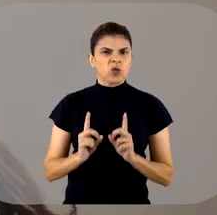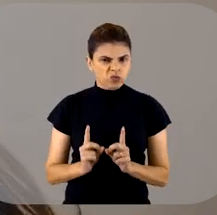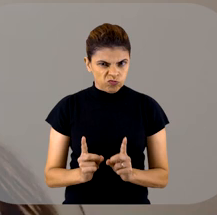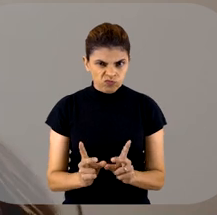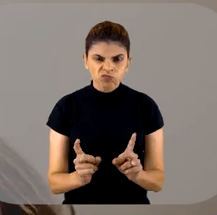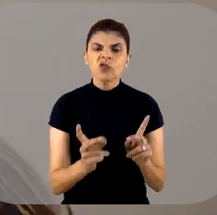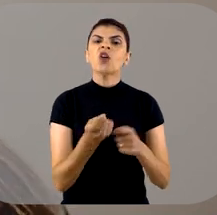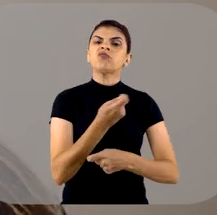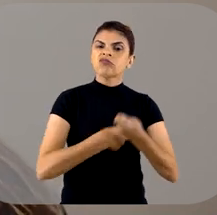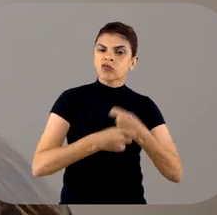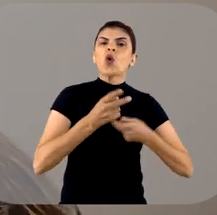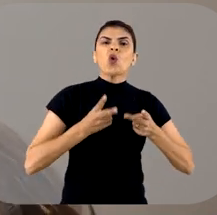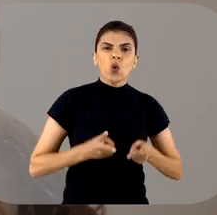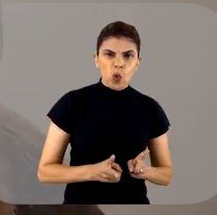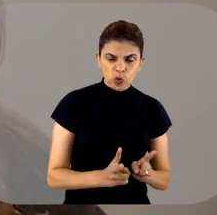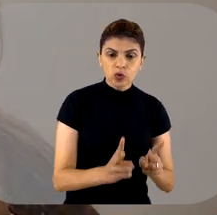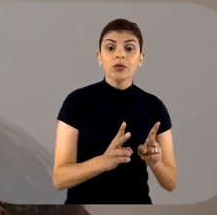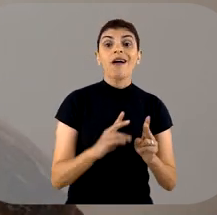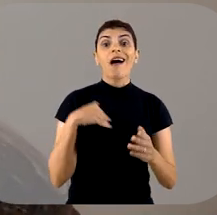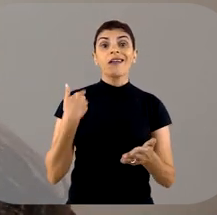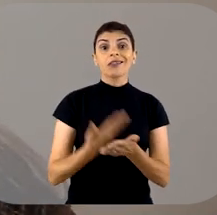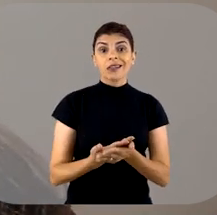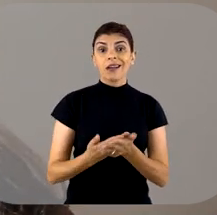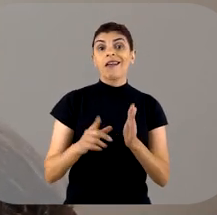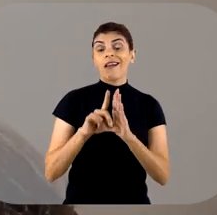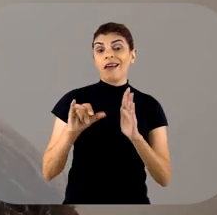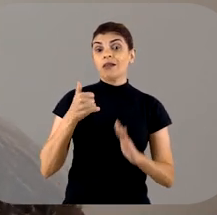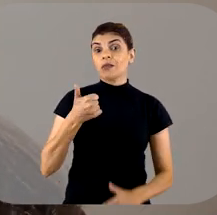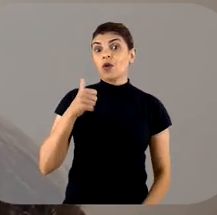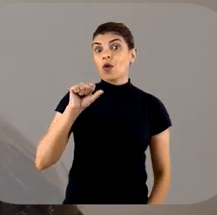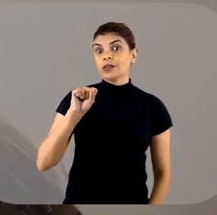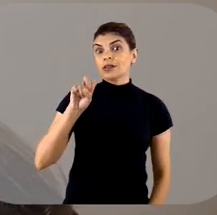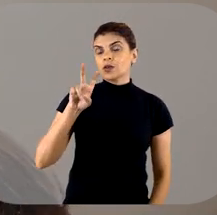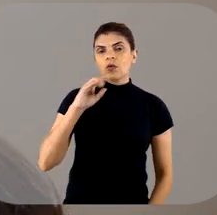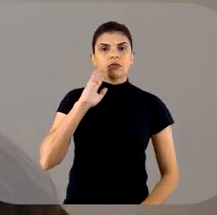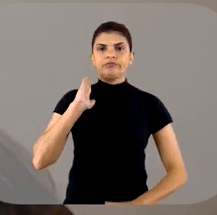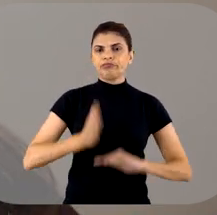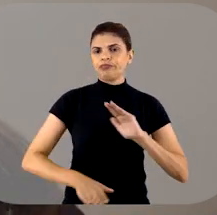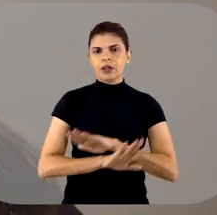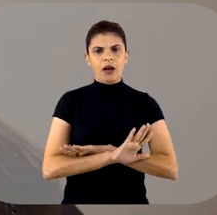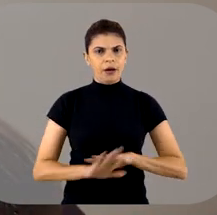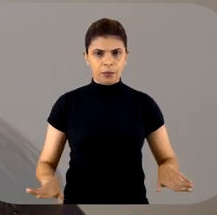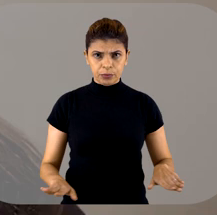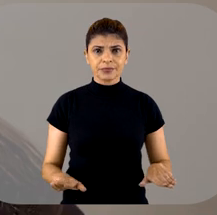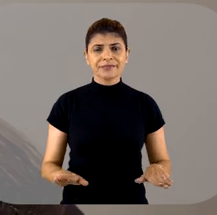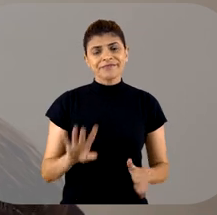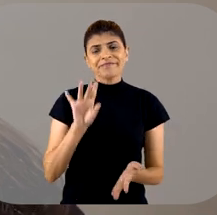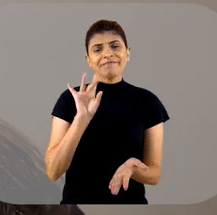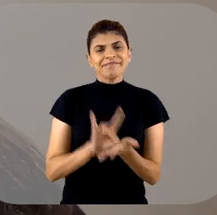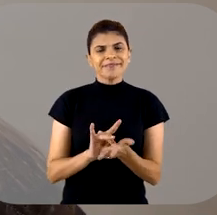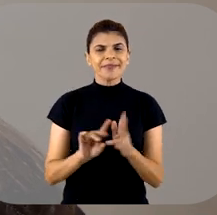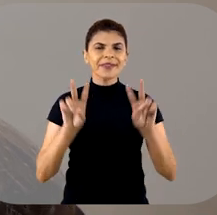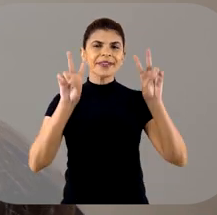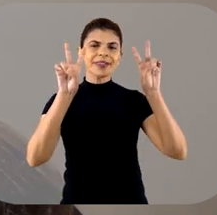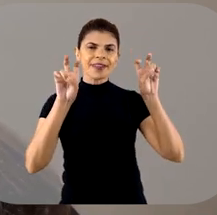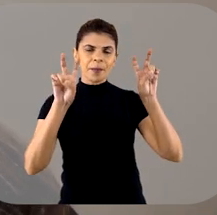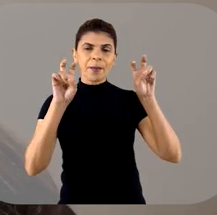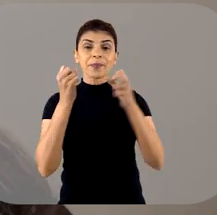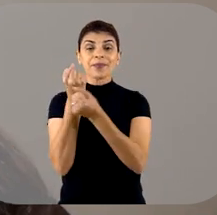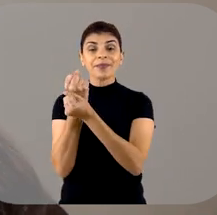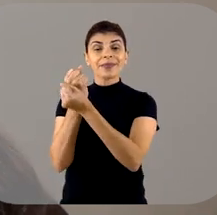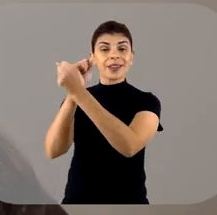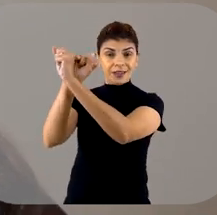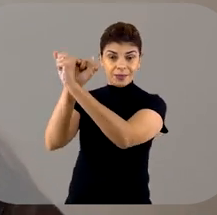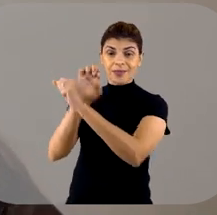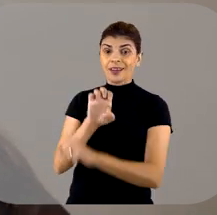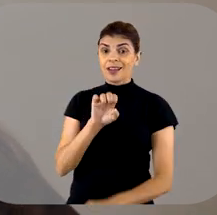arrepio da lei até 1850, quando ele de fato foi extinto. Na verdade, quando a gente fala de escravidão, a